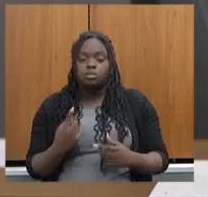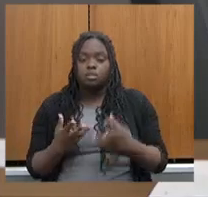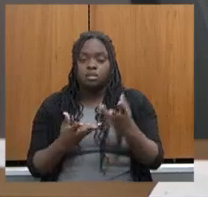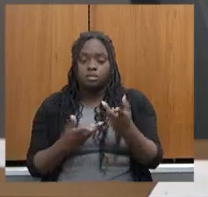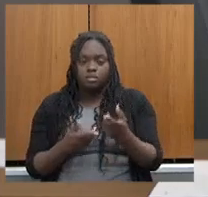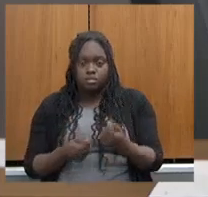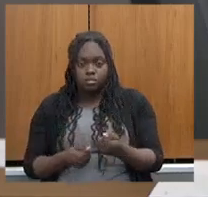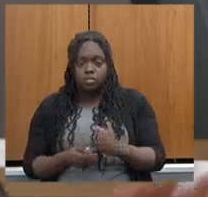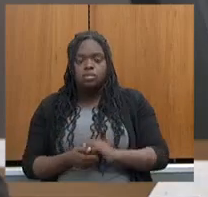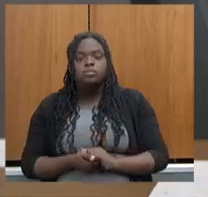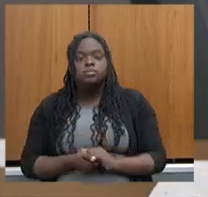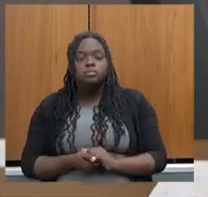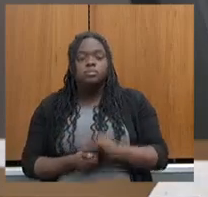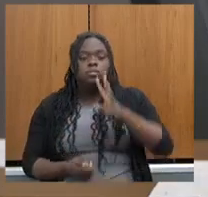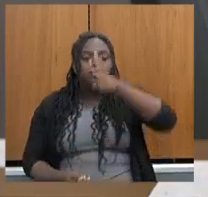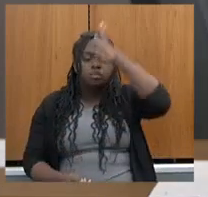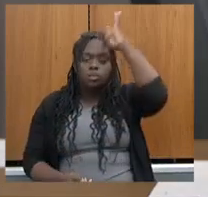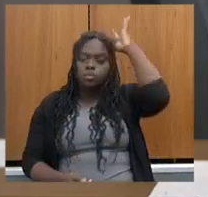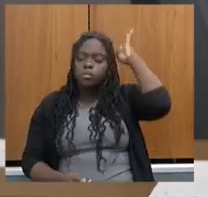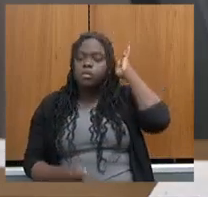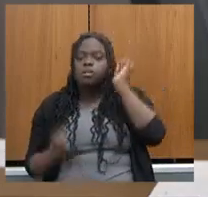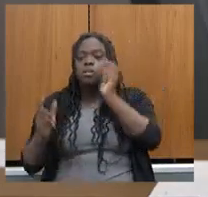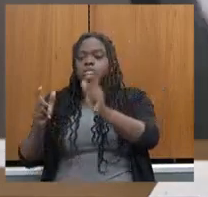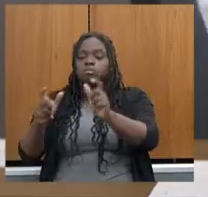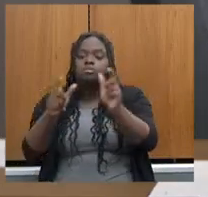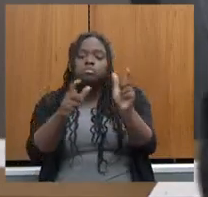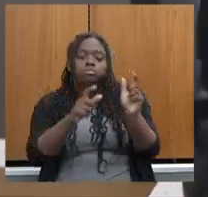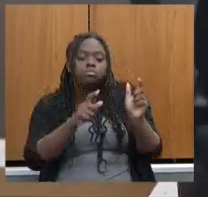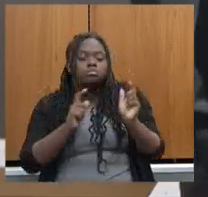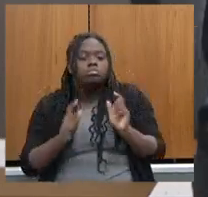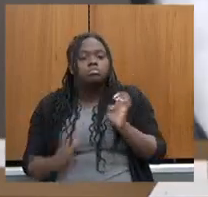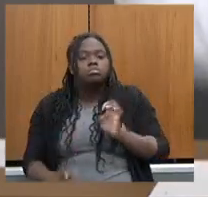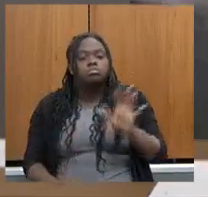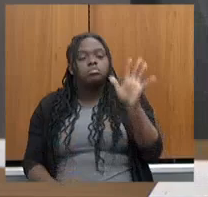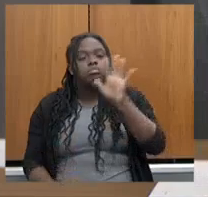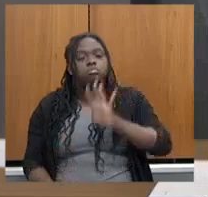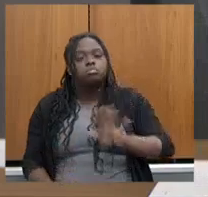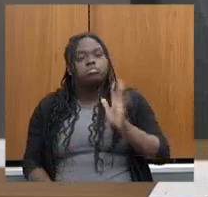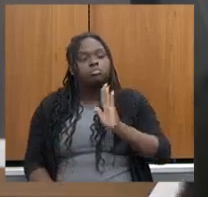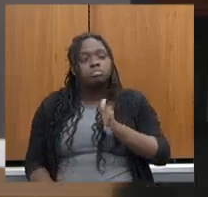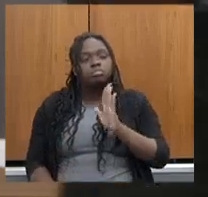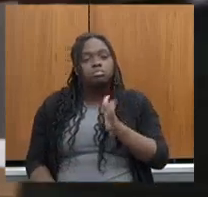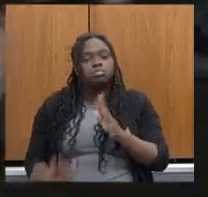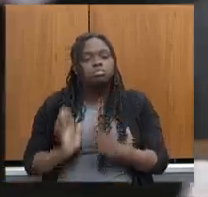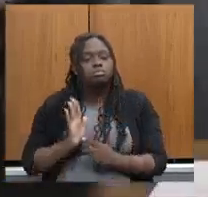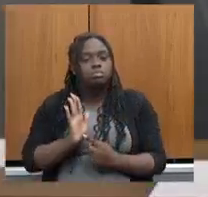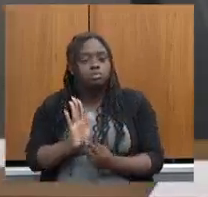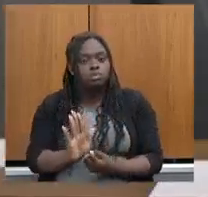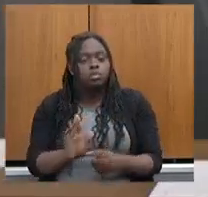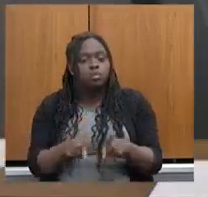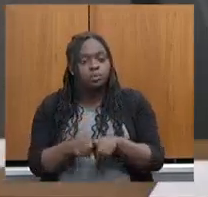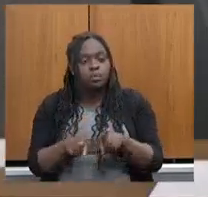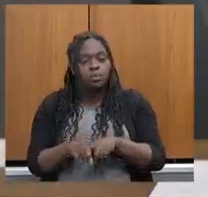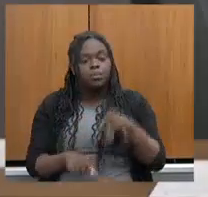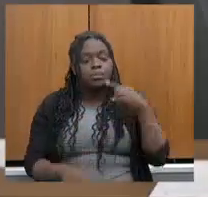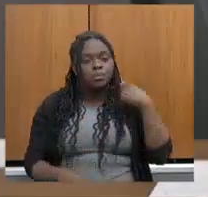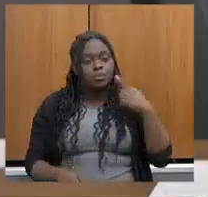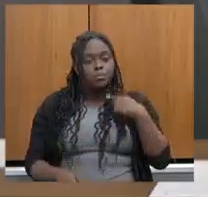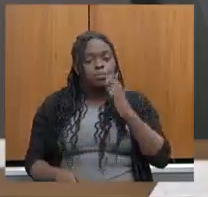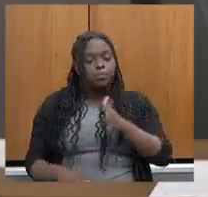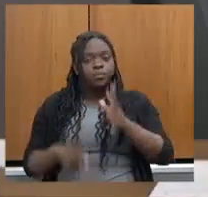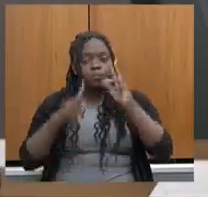levando bombeiro para todos os outros pontos do Estado como aqui a gente já colocou e os deputados também já